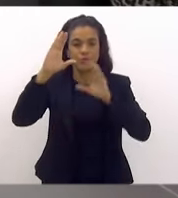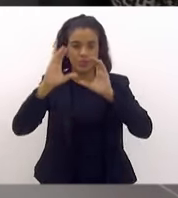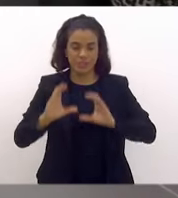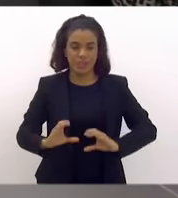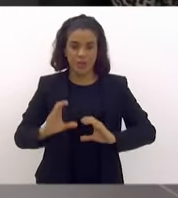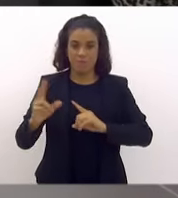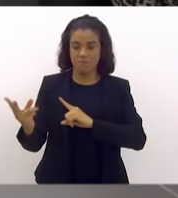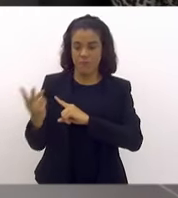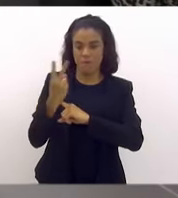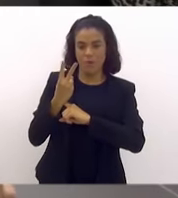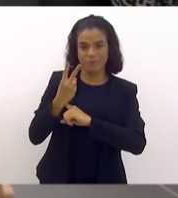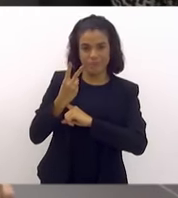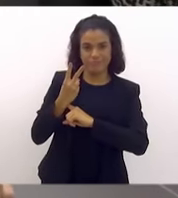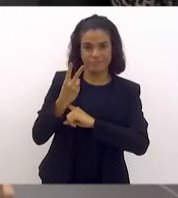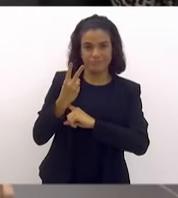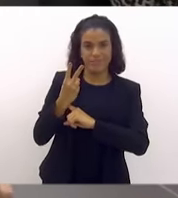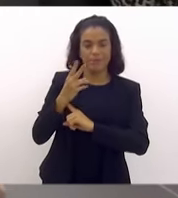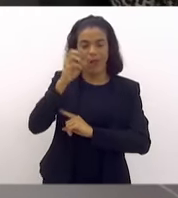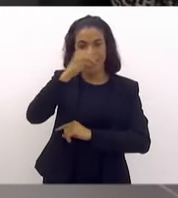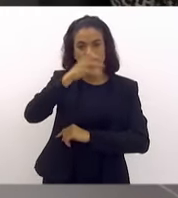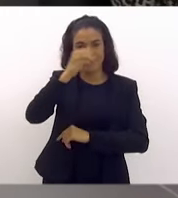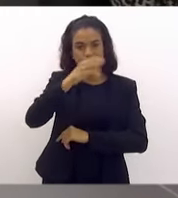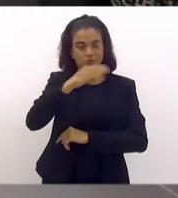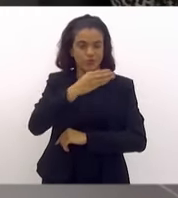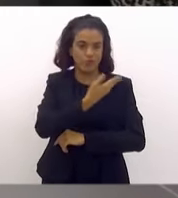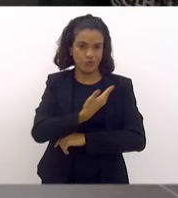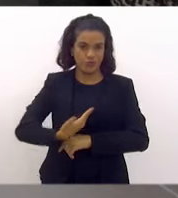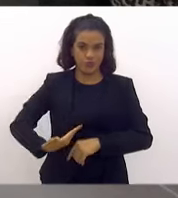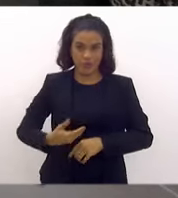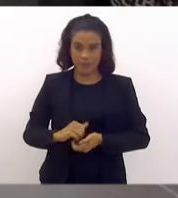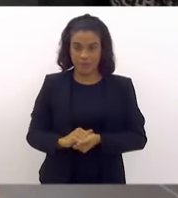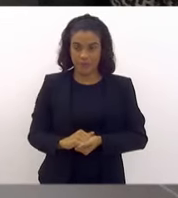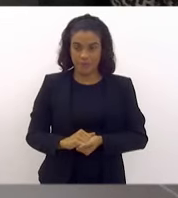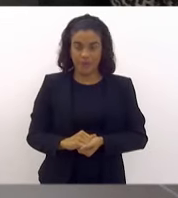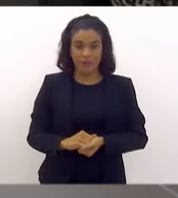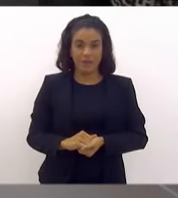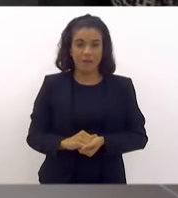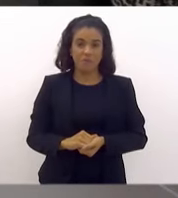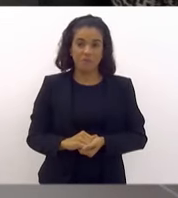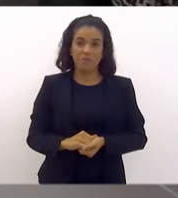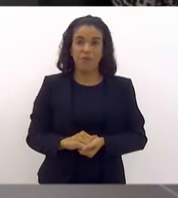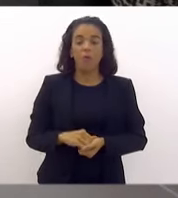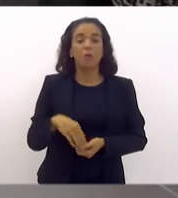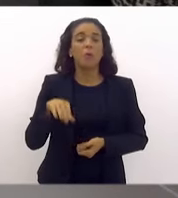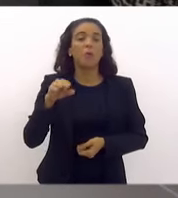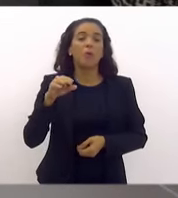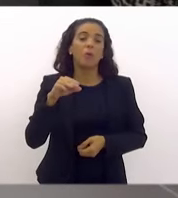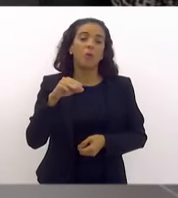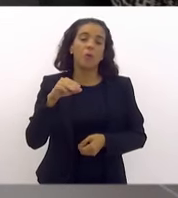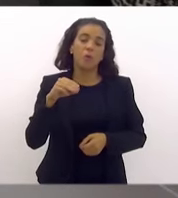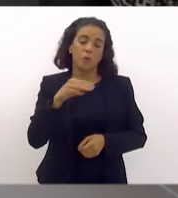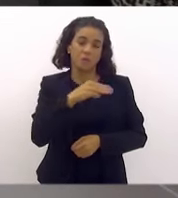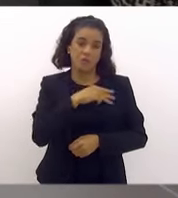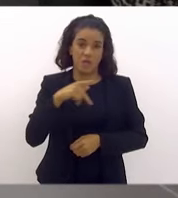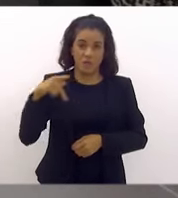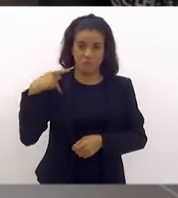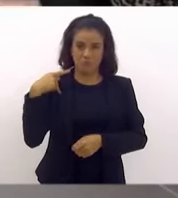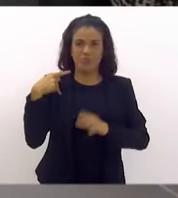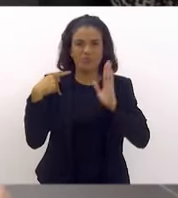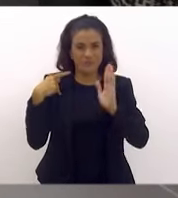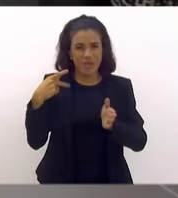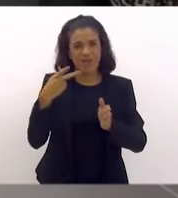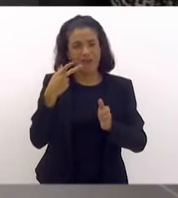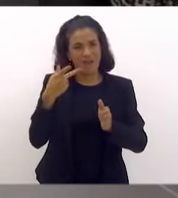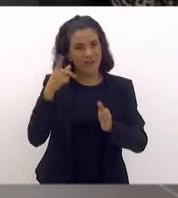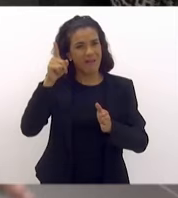proteger da arbitrariedade do estado grande parte do Ministério Público aqui é uma meia culpa eu já falei isso inclusive no